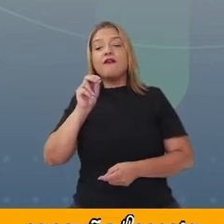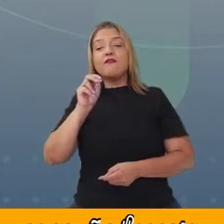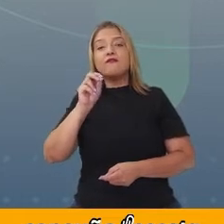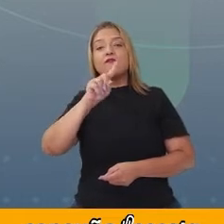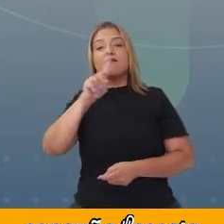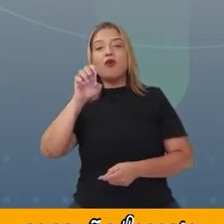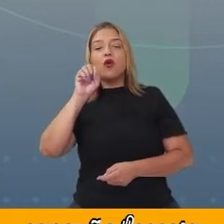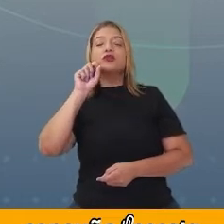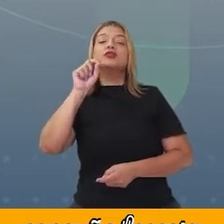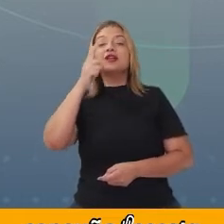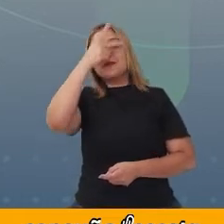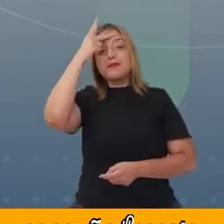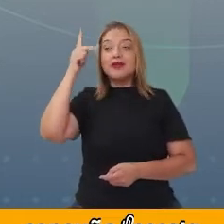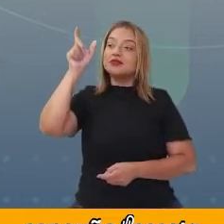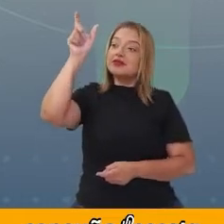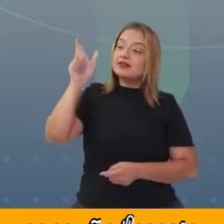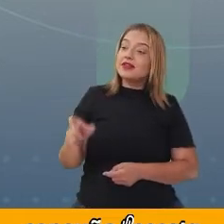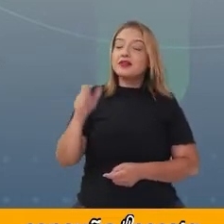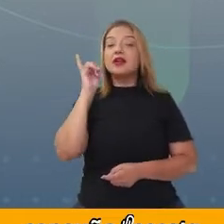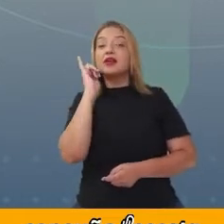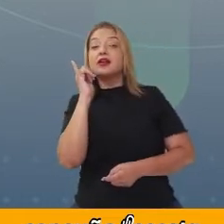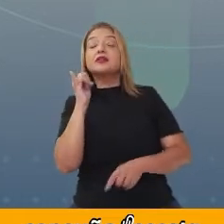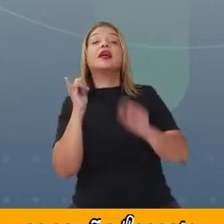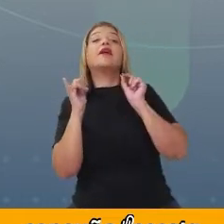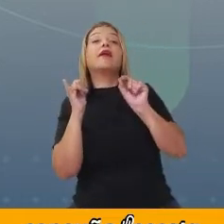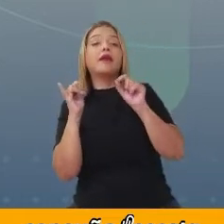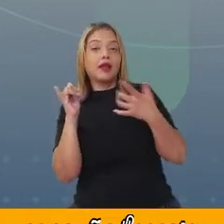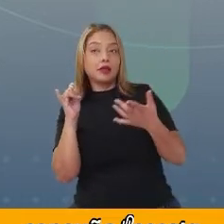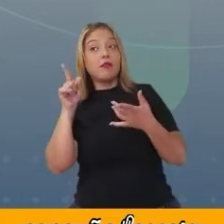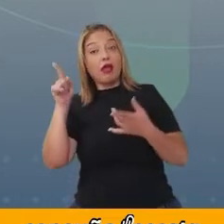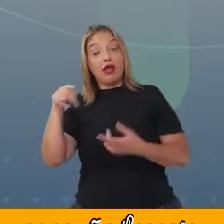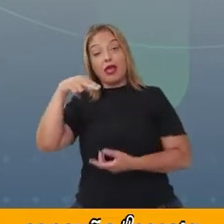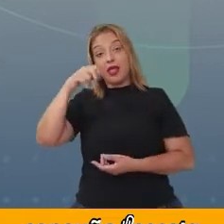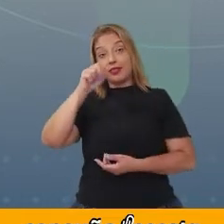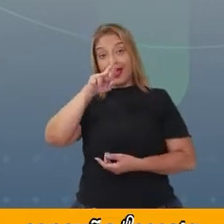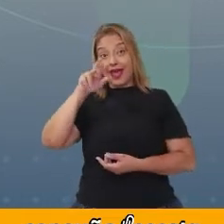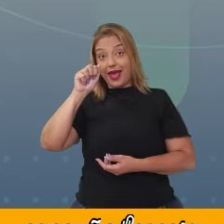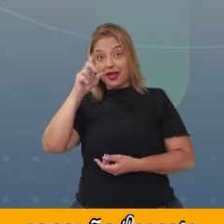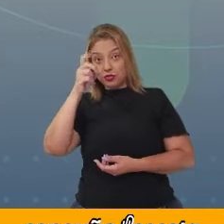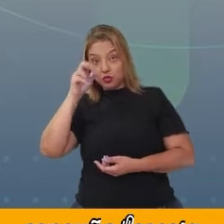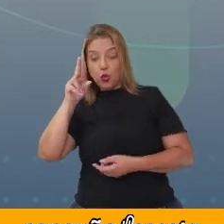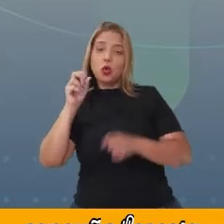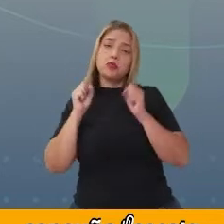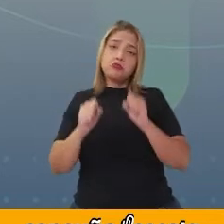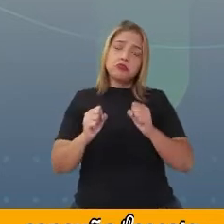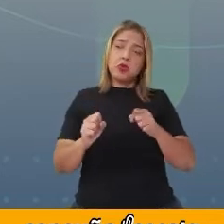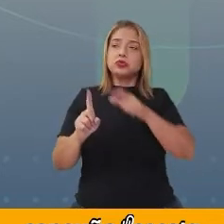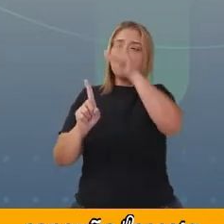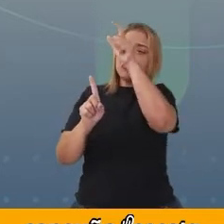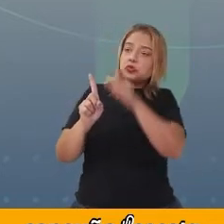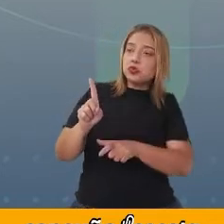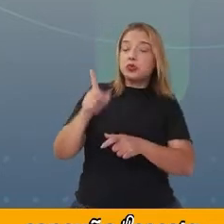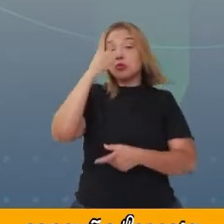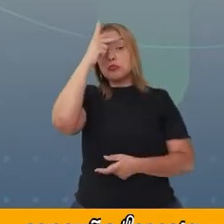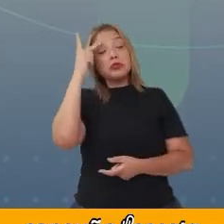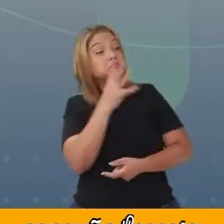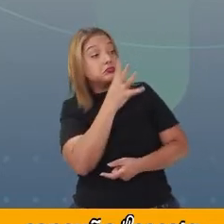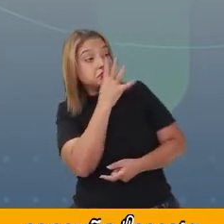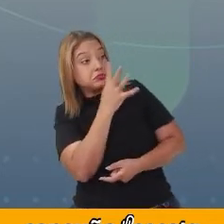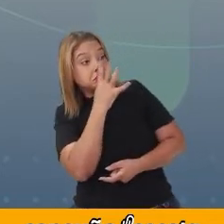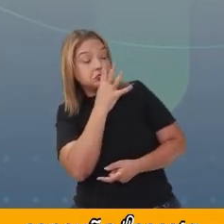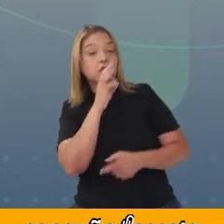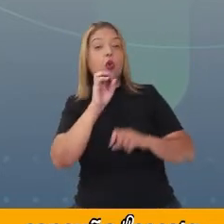que organiza os fatos, que conta cada um deles. O narrador ele pode ser personagem, observador, ou seja, ele